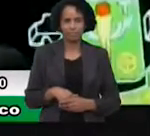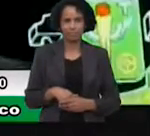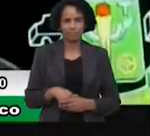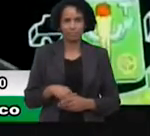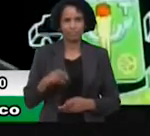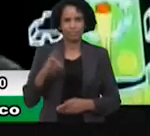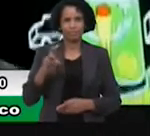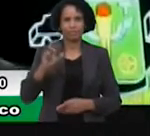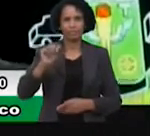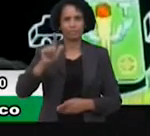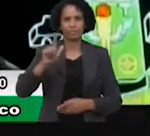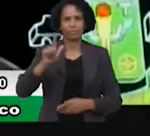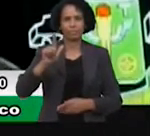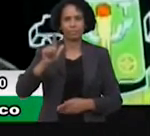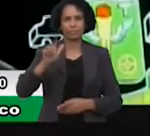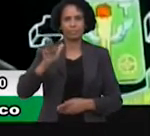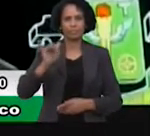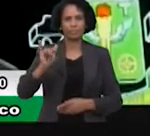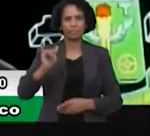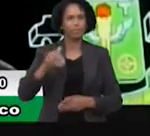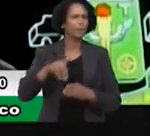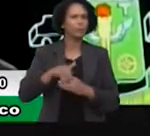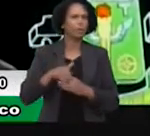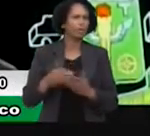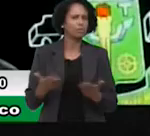como vota, Vossa Excelência?